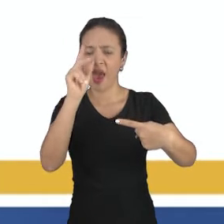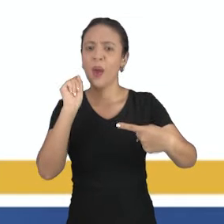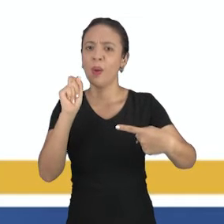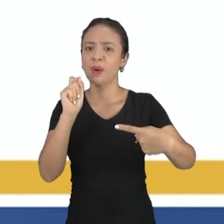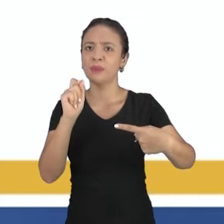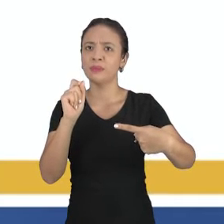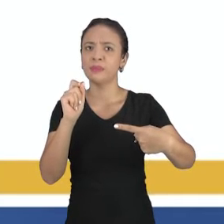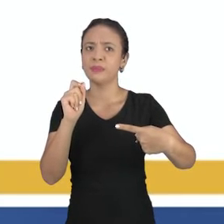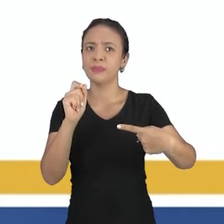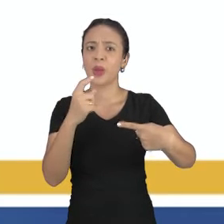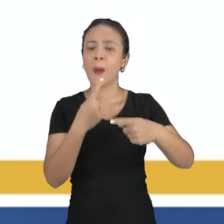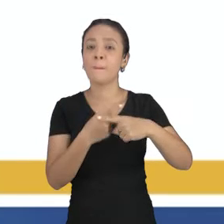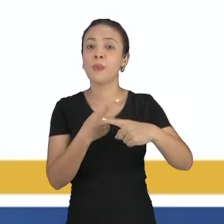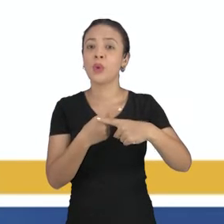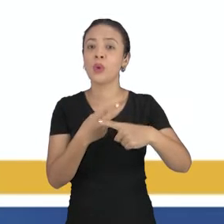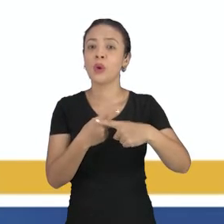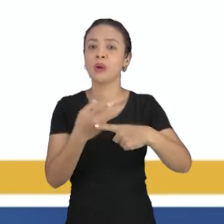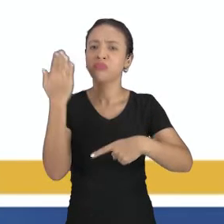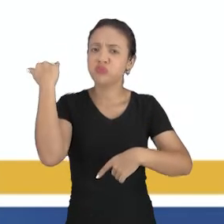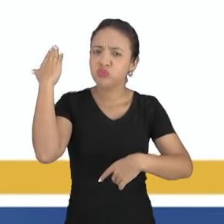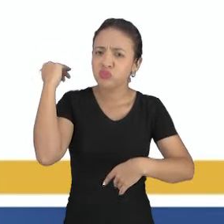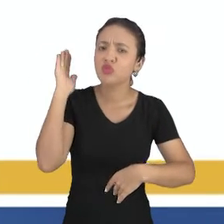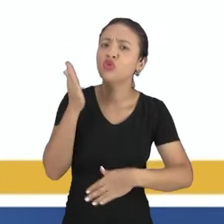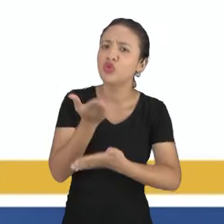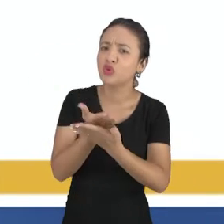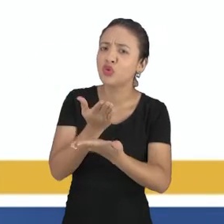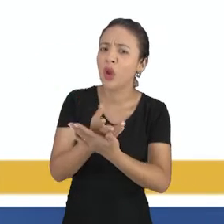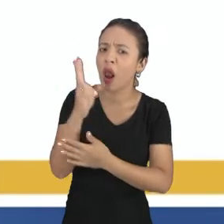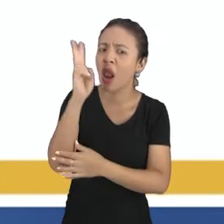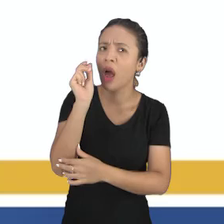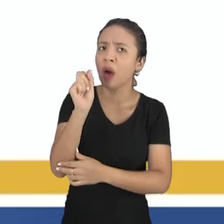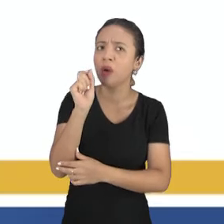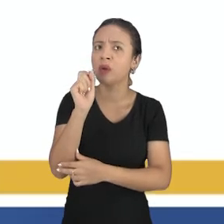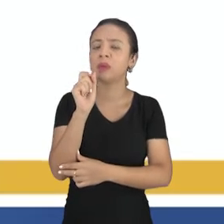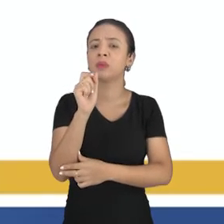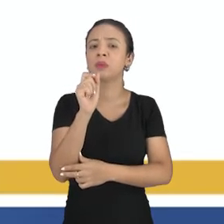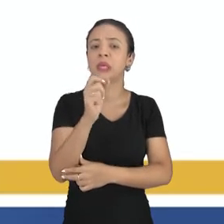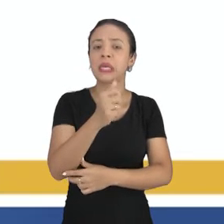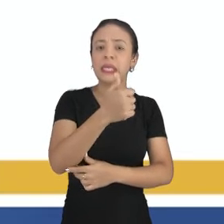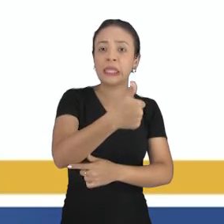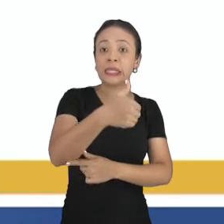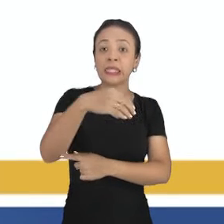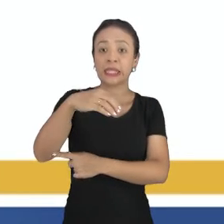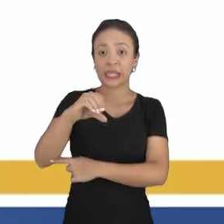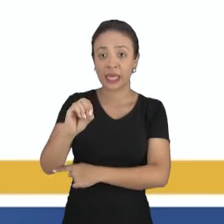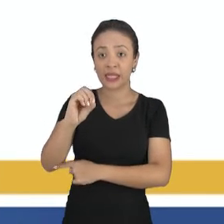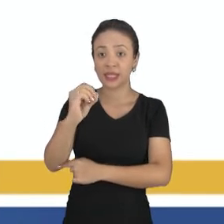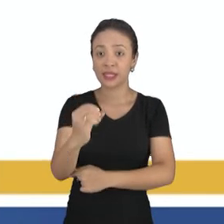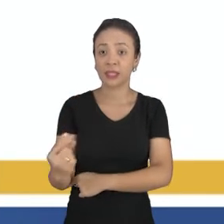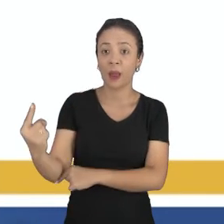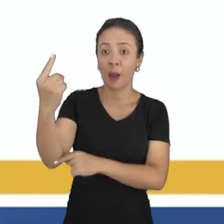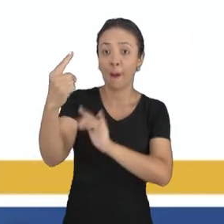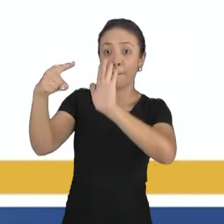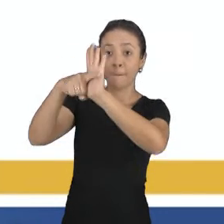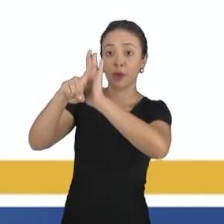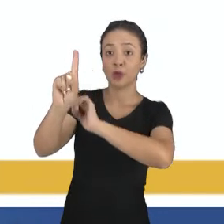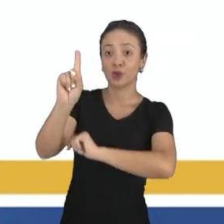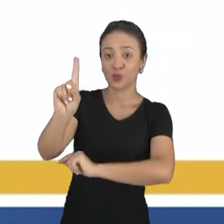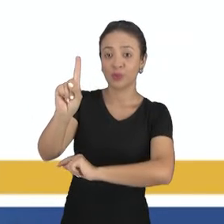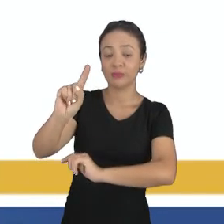porque em ou nos alteram em anos anteriores vocês vão lembrar que 10 elevado a menos 1